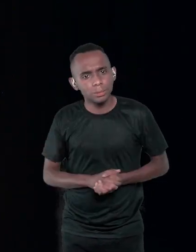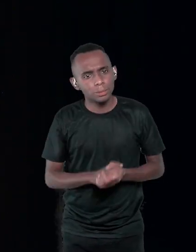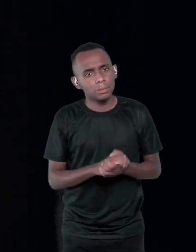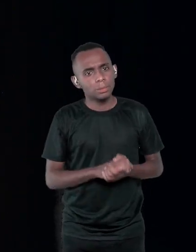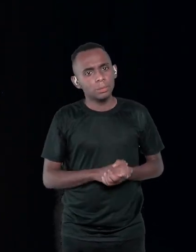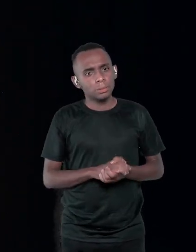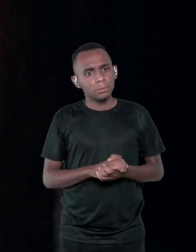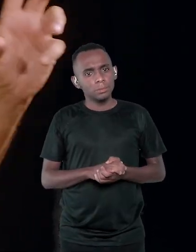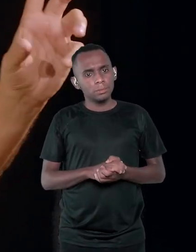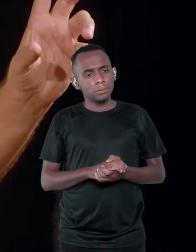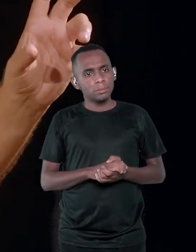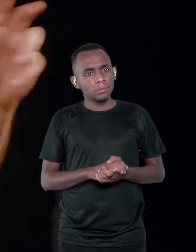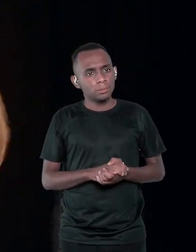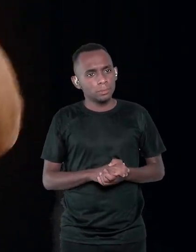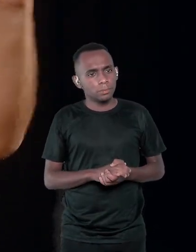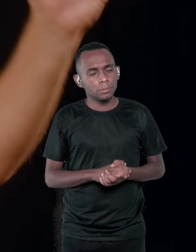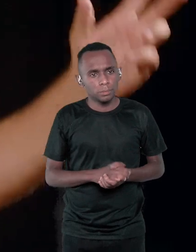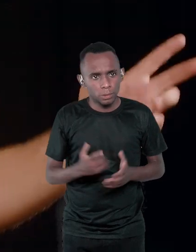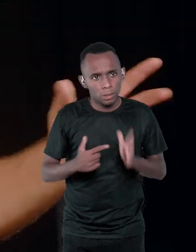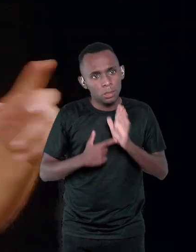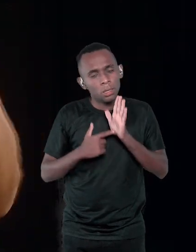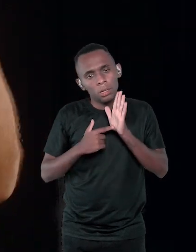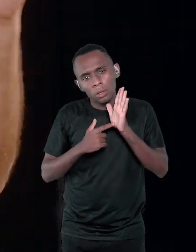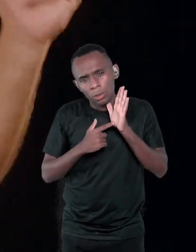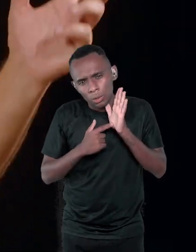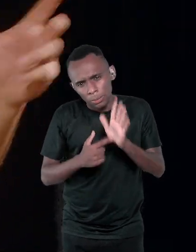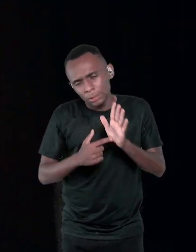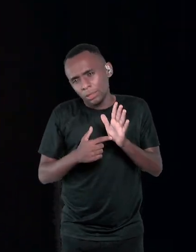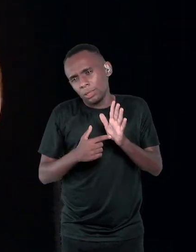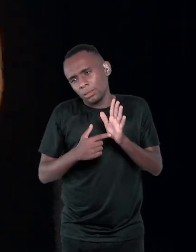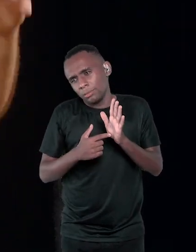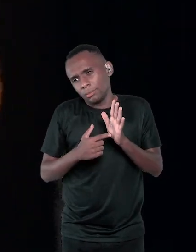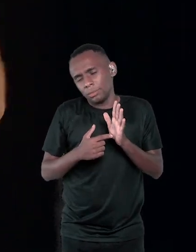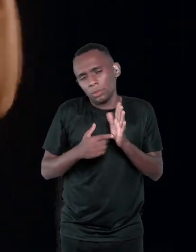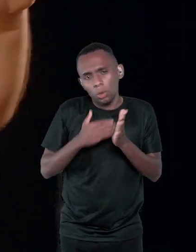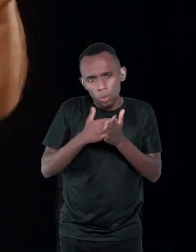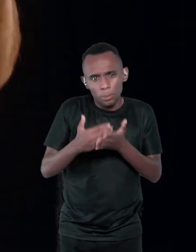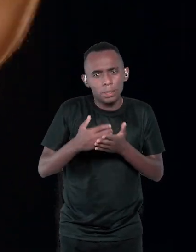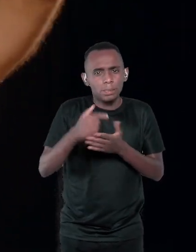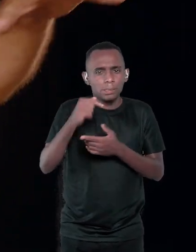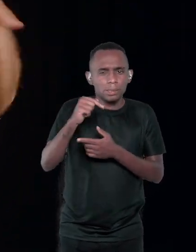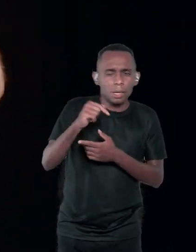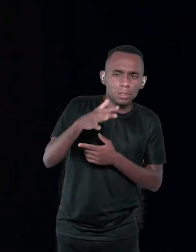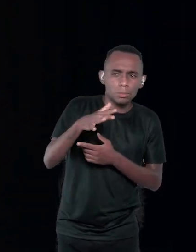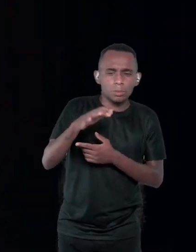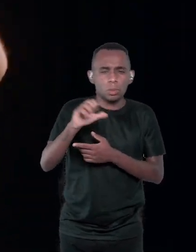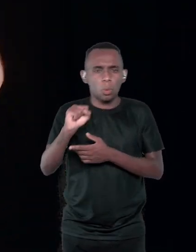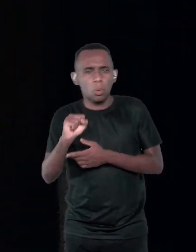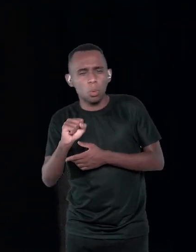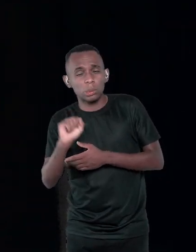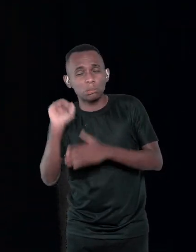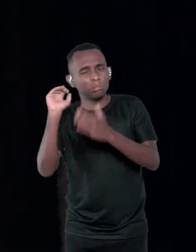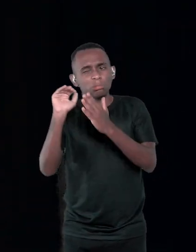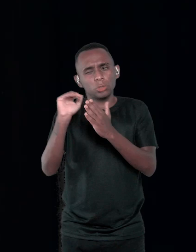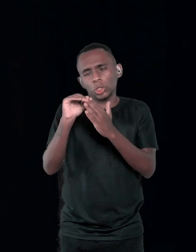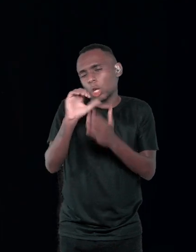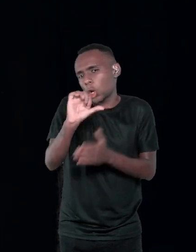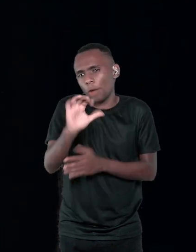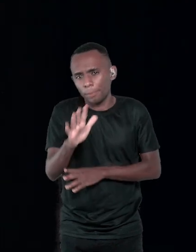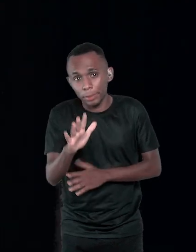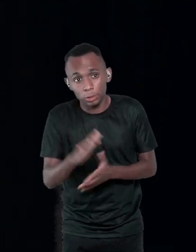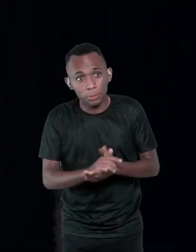inspirava. O lançamento começou às 7, 8 horas da noite, atrasado, era enorme. Quem já teve o prazer de ir lá era a Livraria